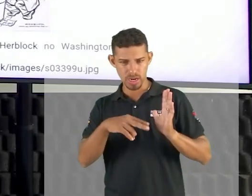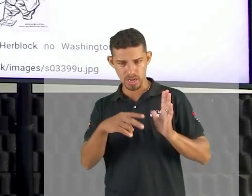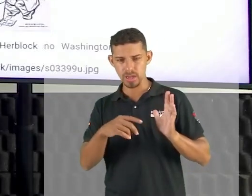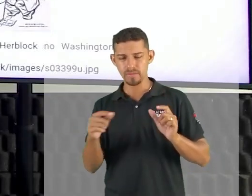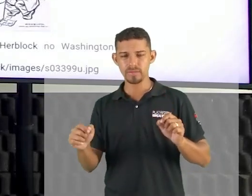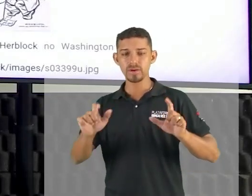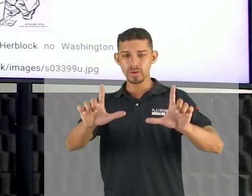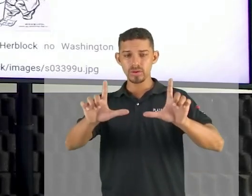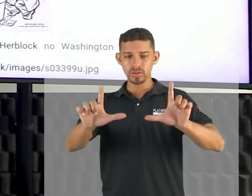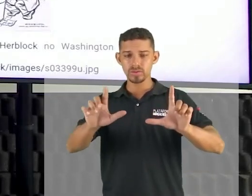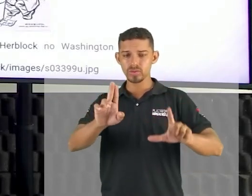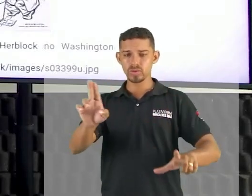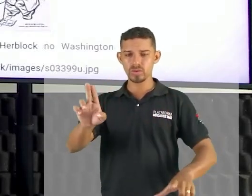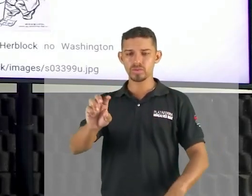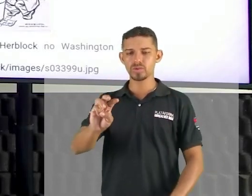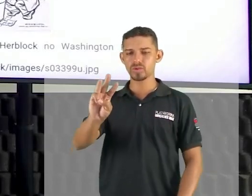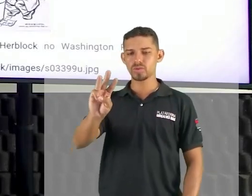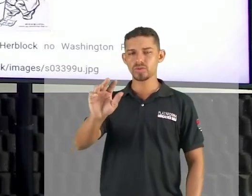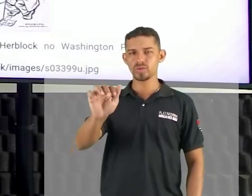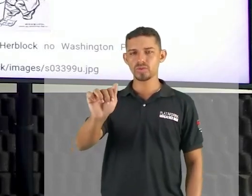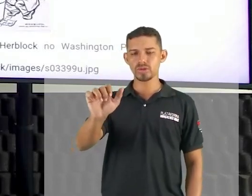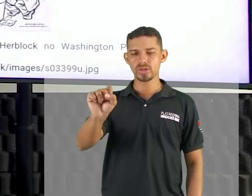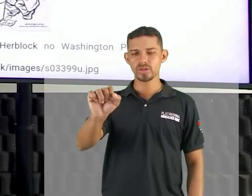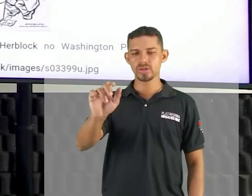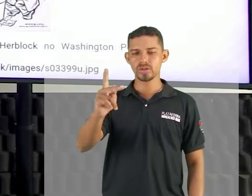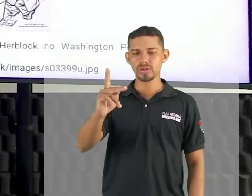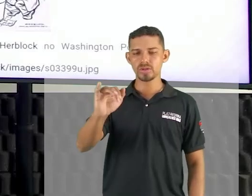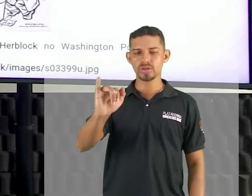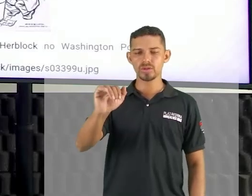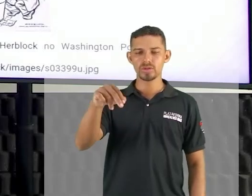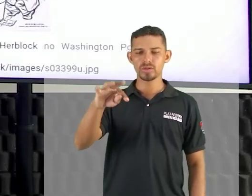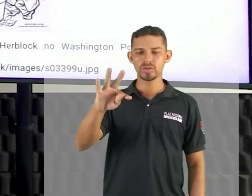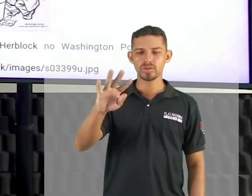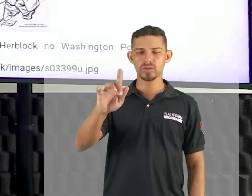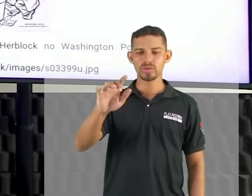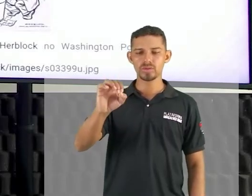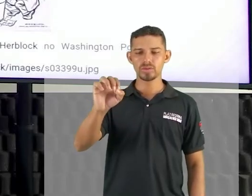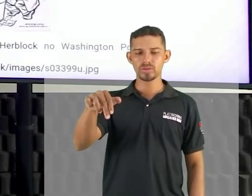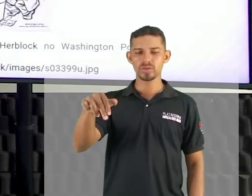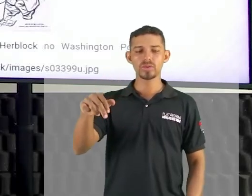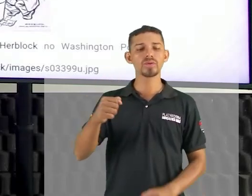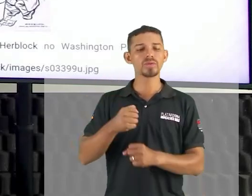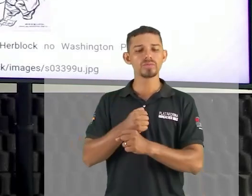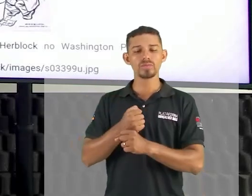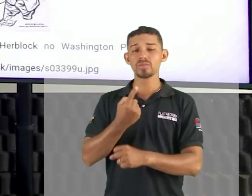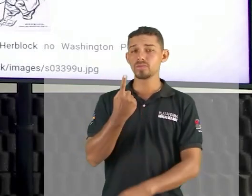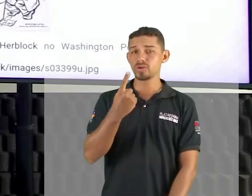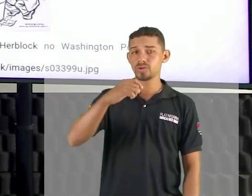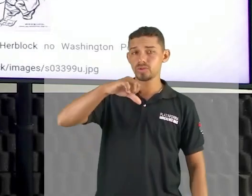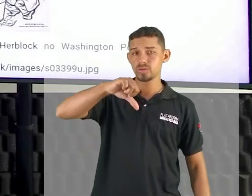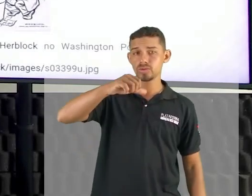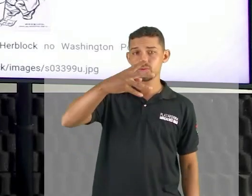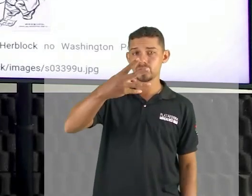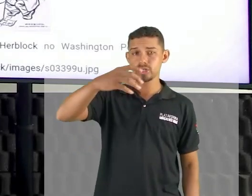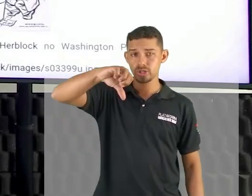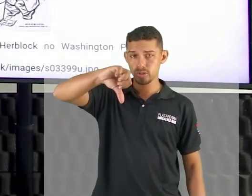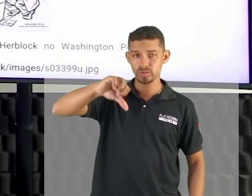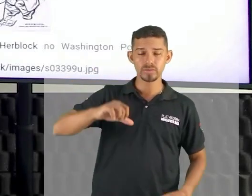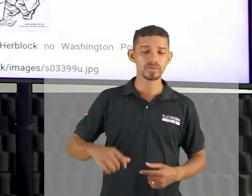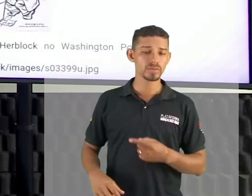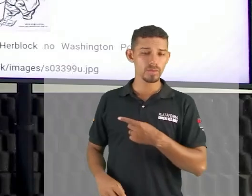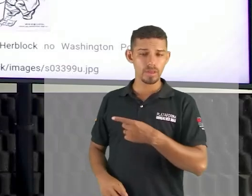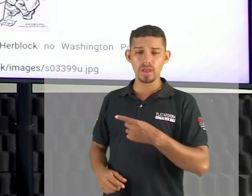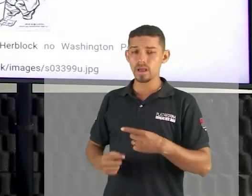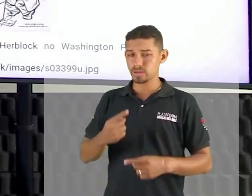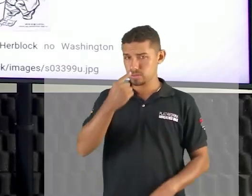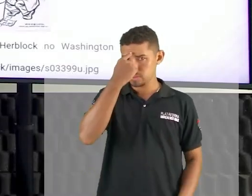cartoon, né, do Washington Post, né, que nasceu aí em 1949, né? Então, observe que a imagem, né,